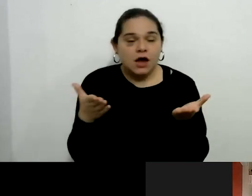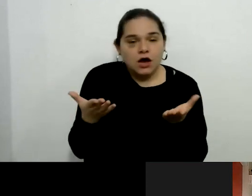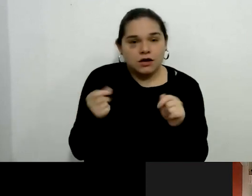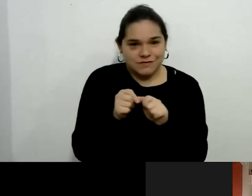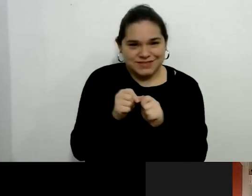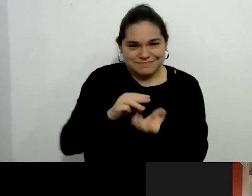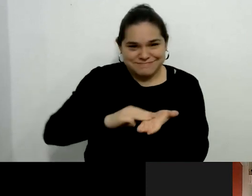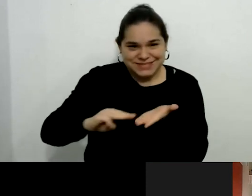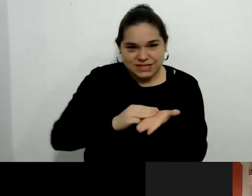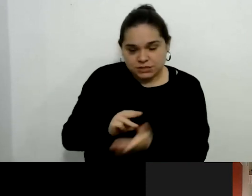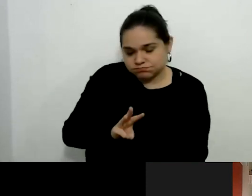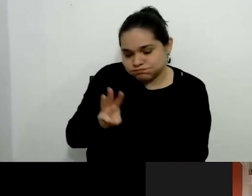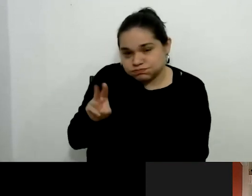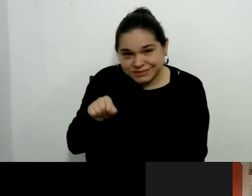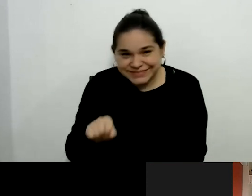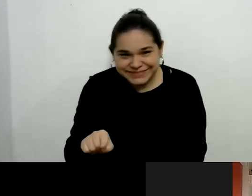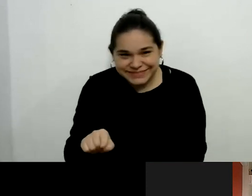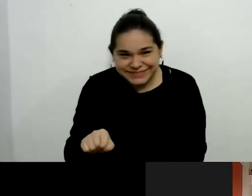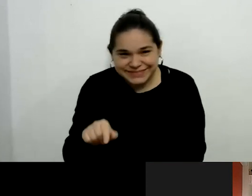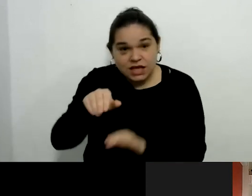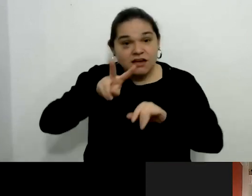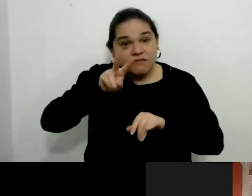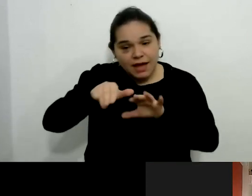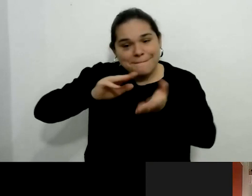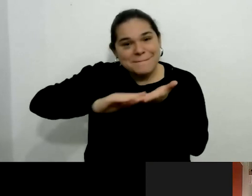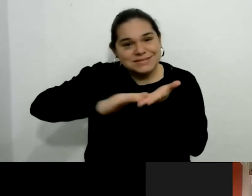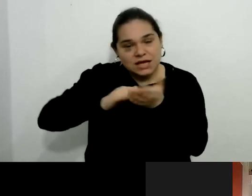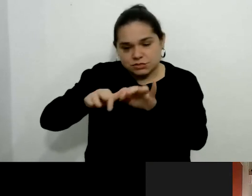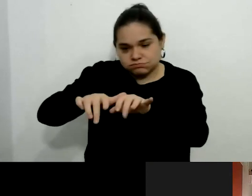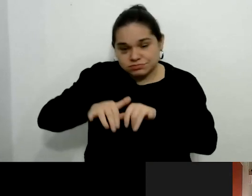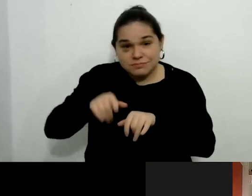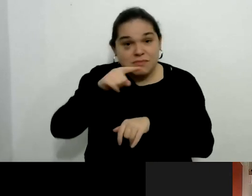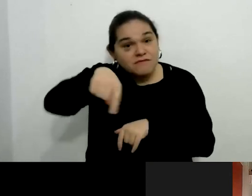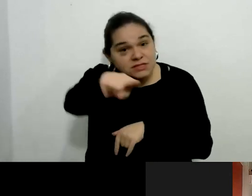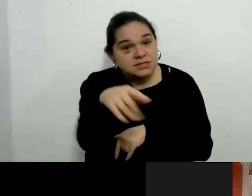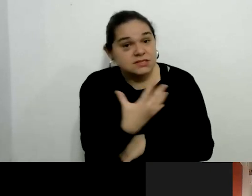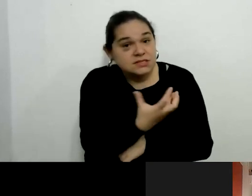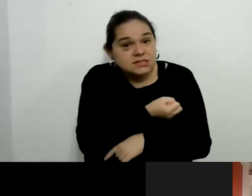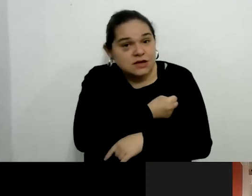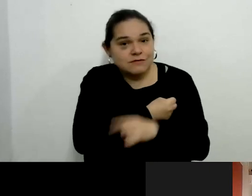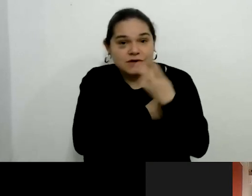Saúde 24 Horas da Play Store ali para vocês baixarem também, tá bom?